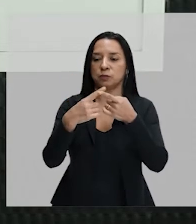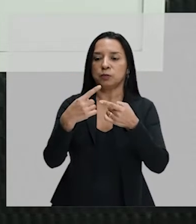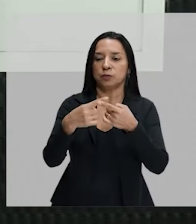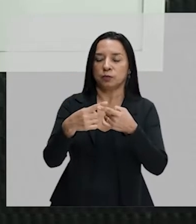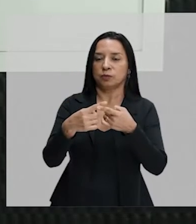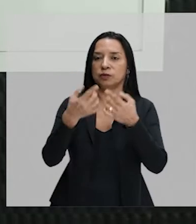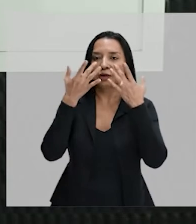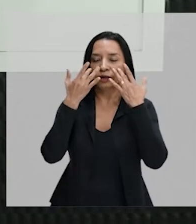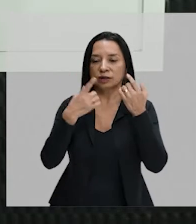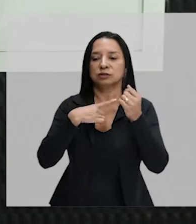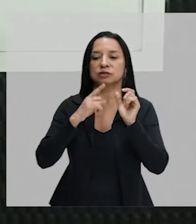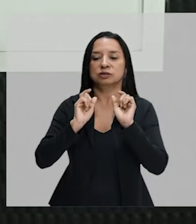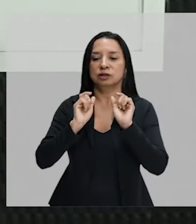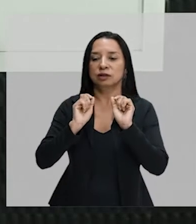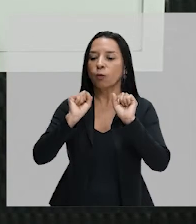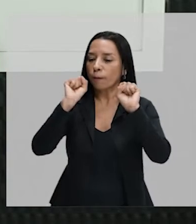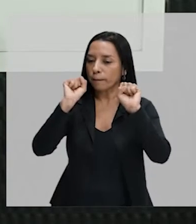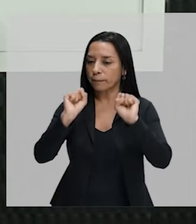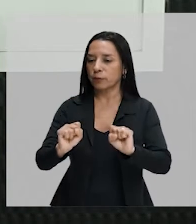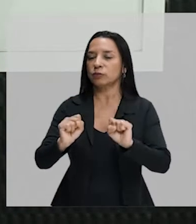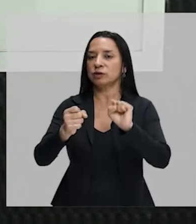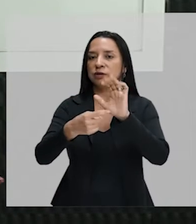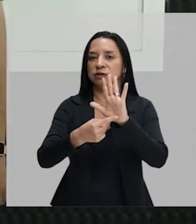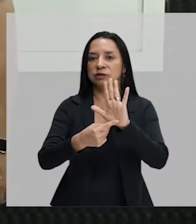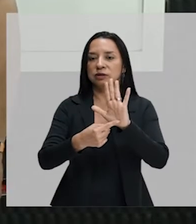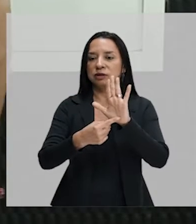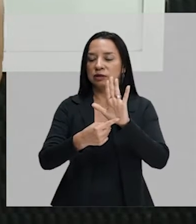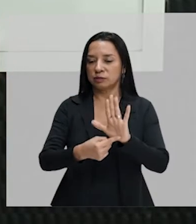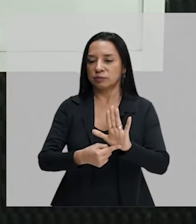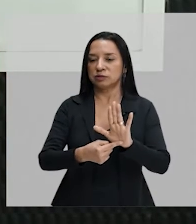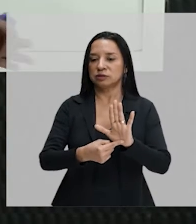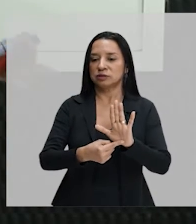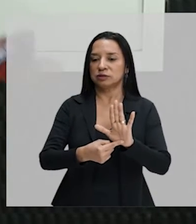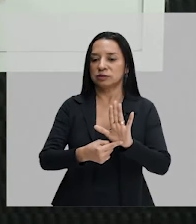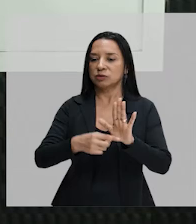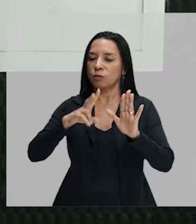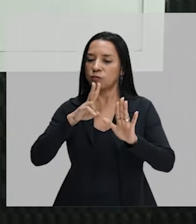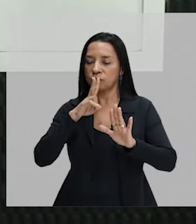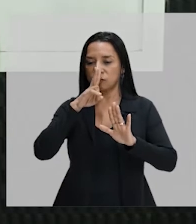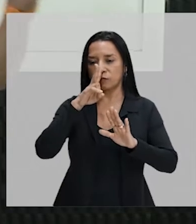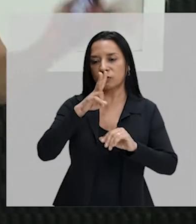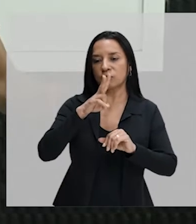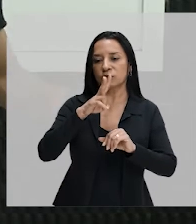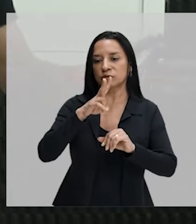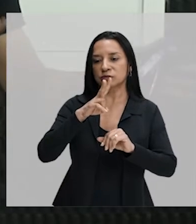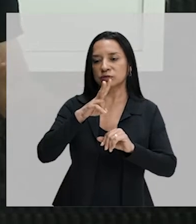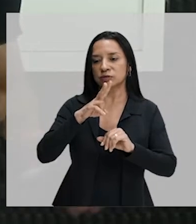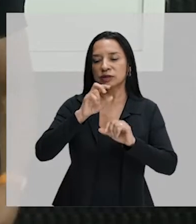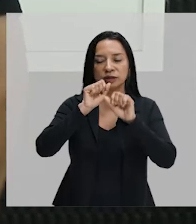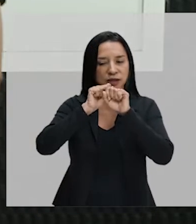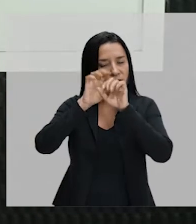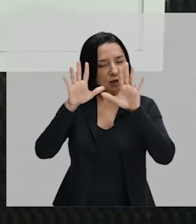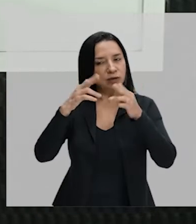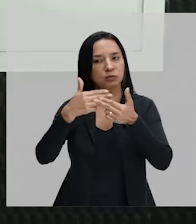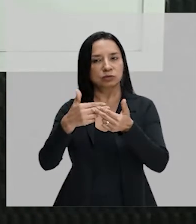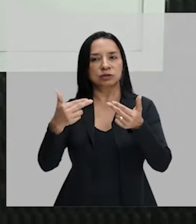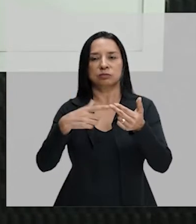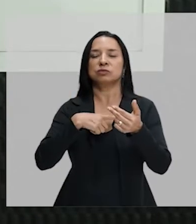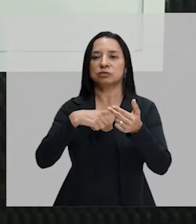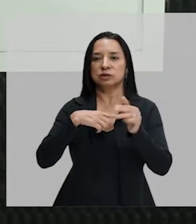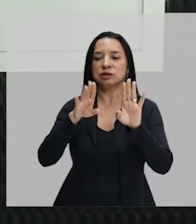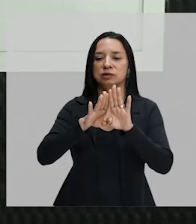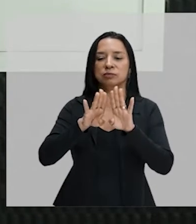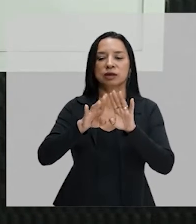tem este poder de representação tão forte, claro que outros, obviamente, outros elementos também têm, mas a arte